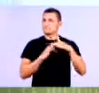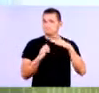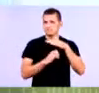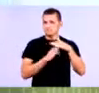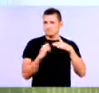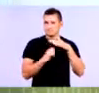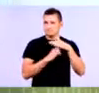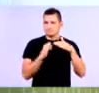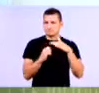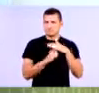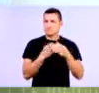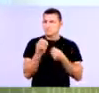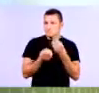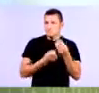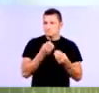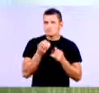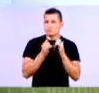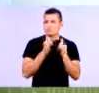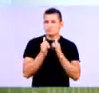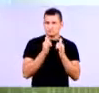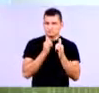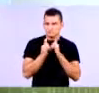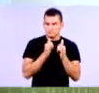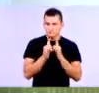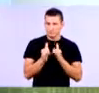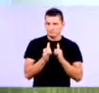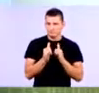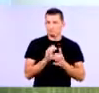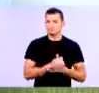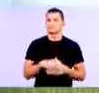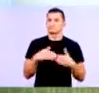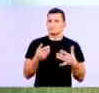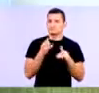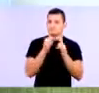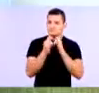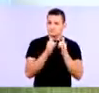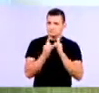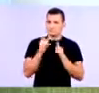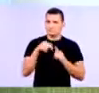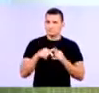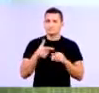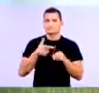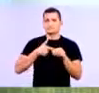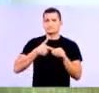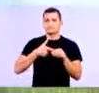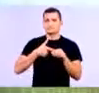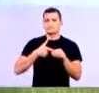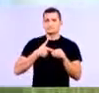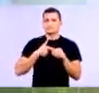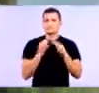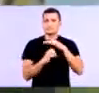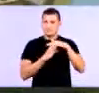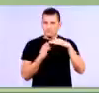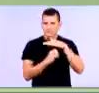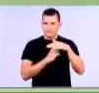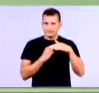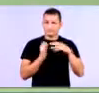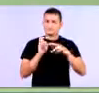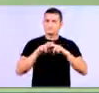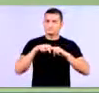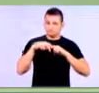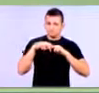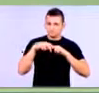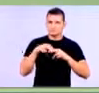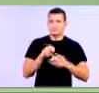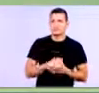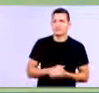informação. Logo, subentende-se que a informação ela é o combustível da empresa. Por isso que ela tem